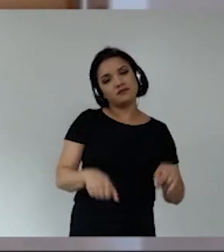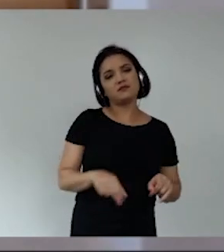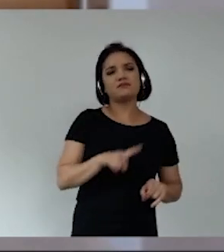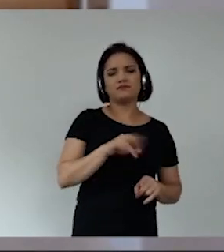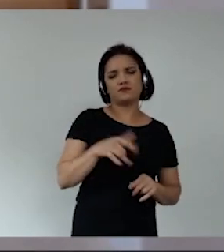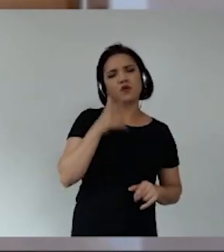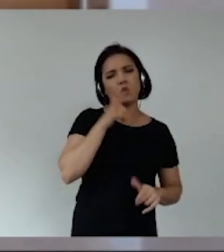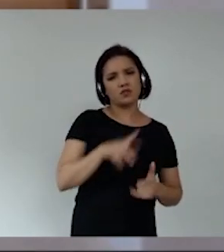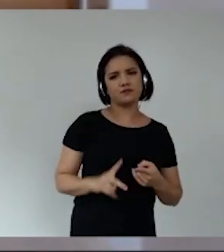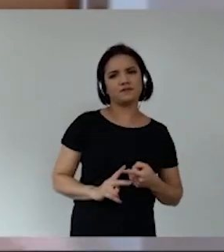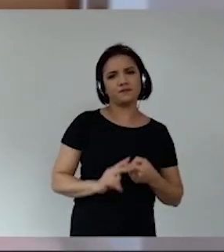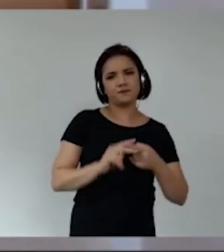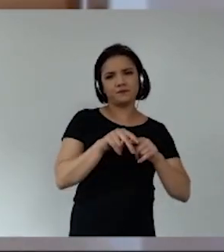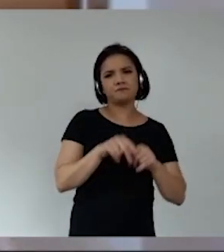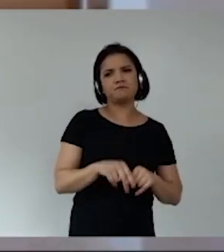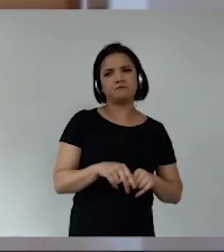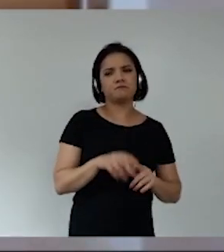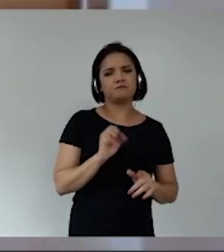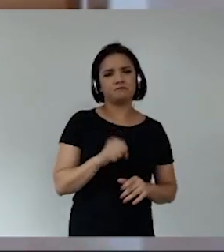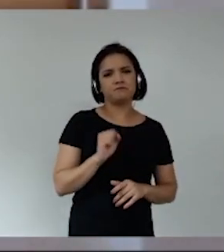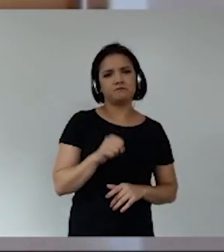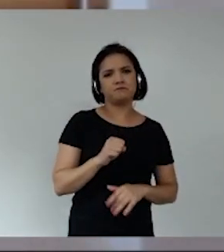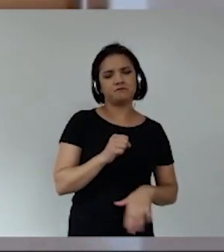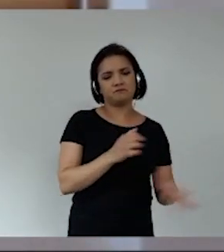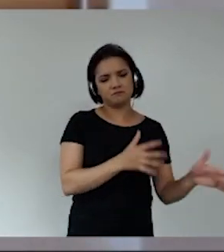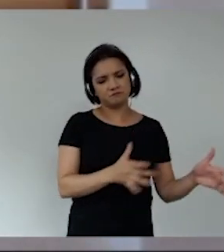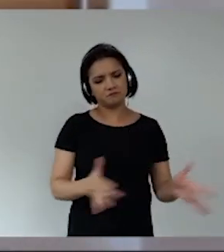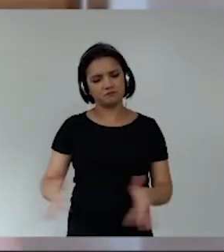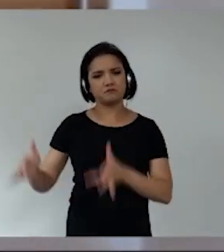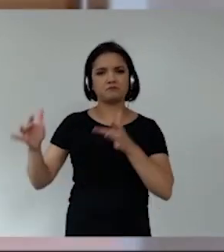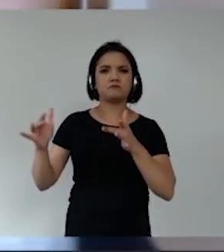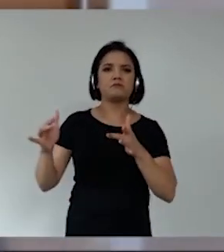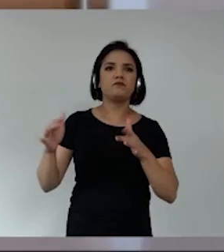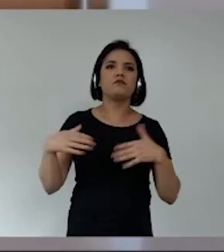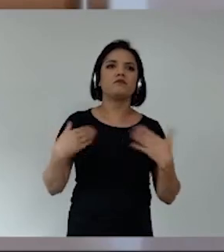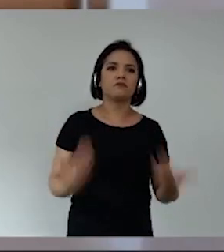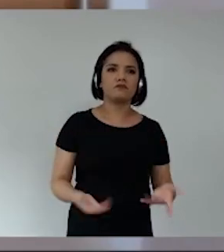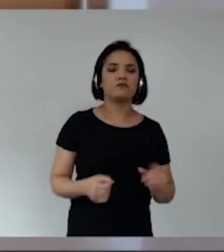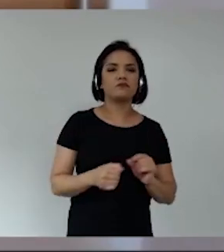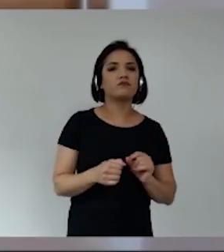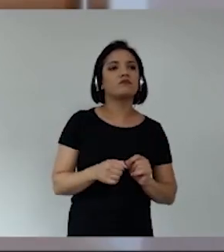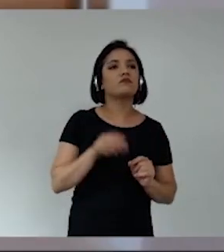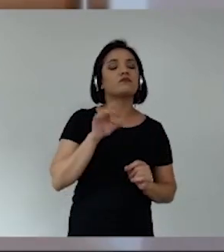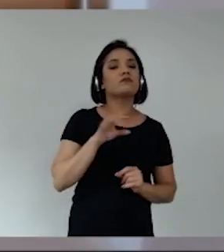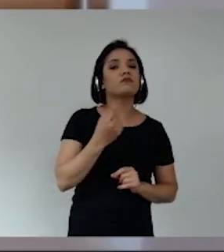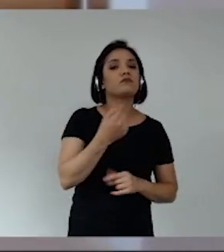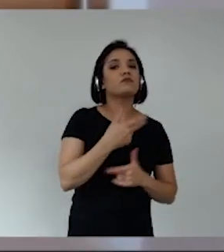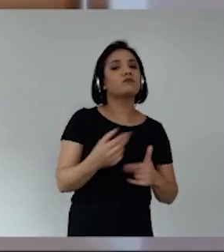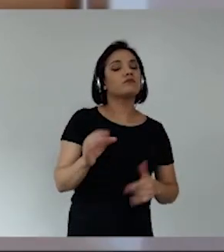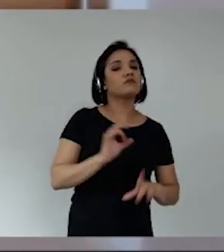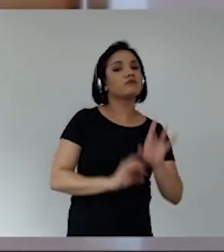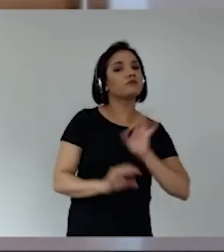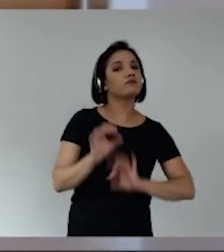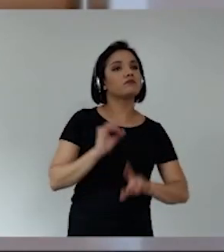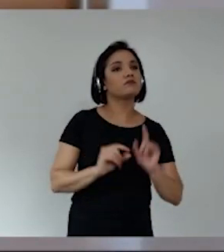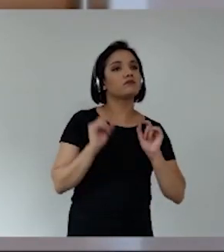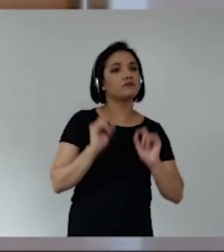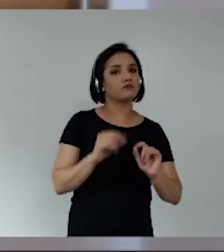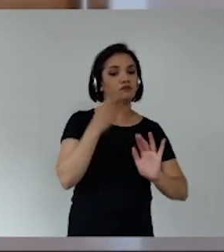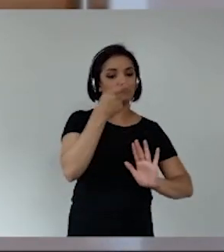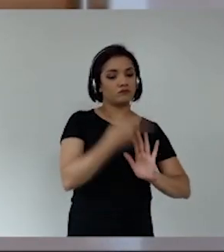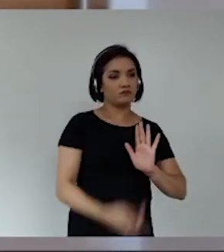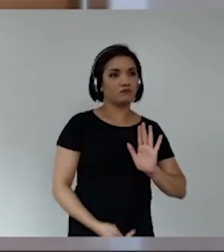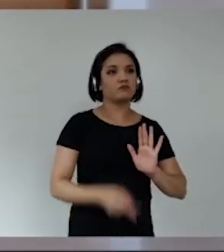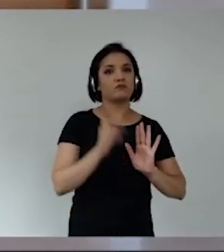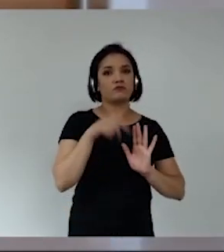vão ser consertados, vão ser arrumados ao longo da tramitação legislativa. E eu faço aqui uma ressalva toda especial. A autoria desse